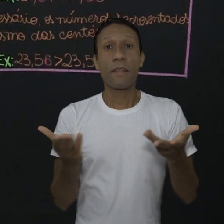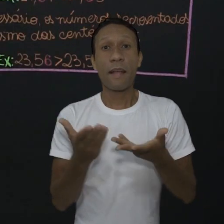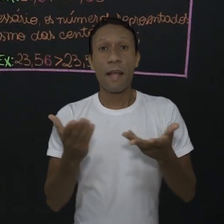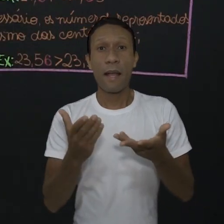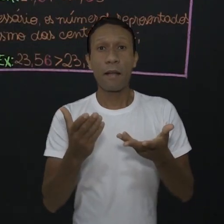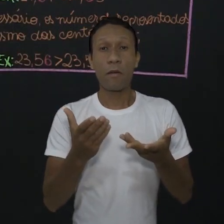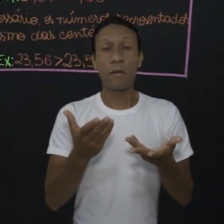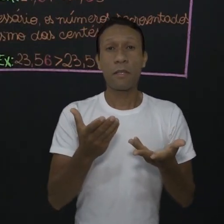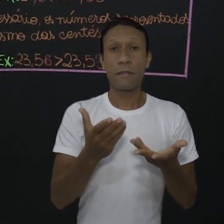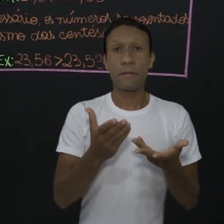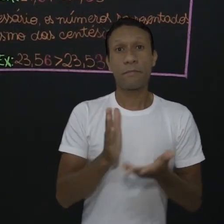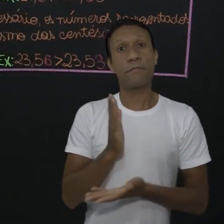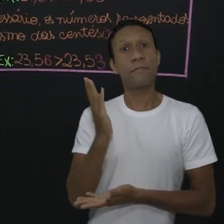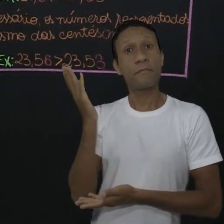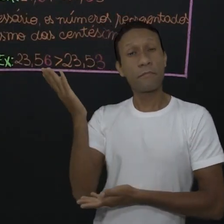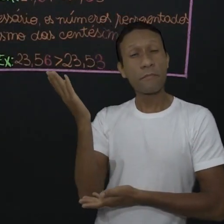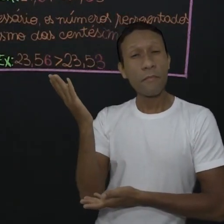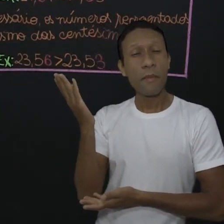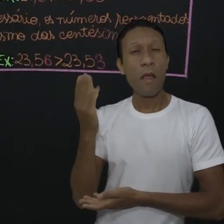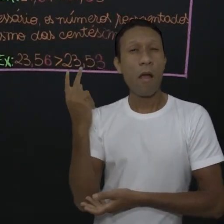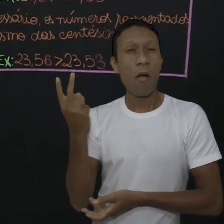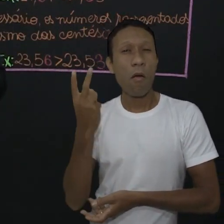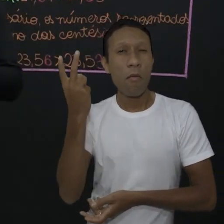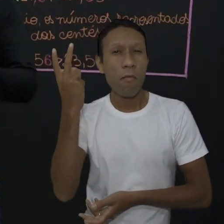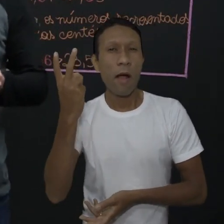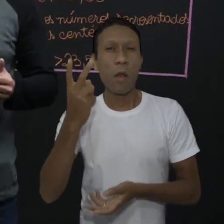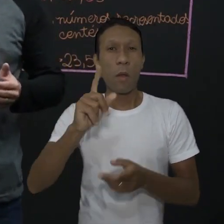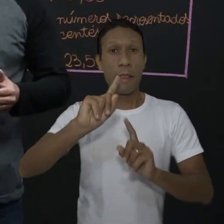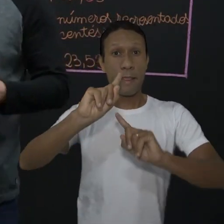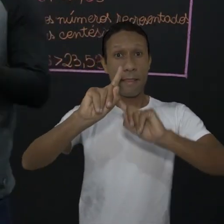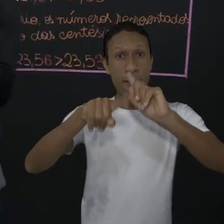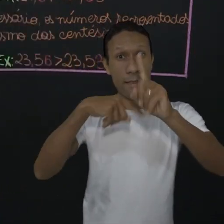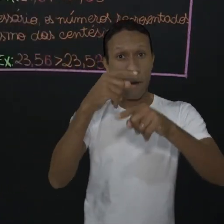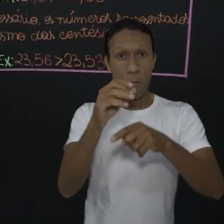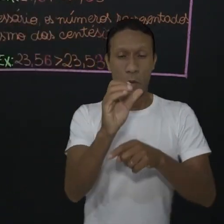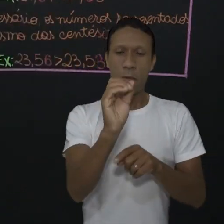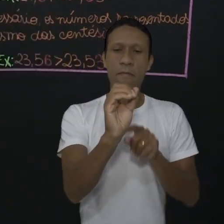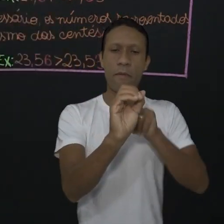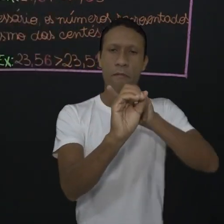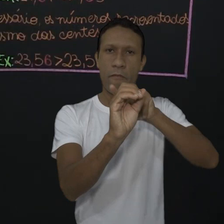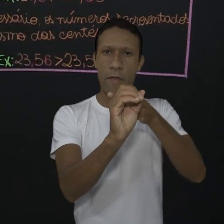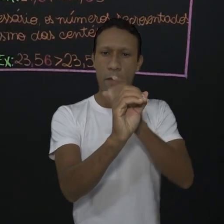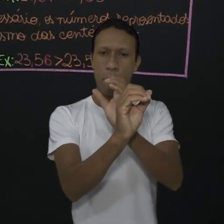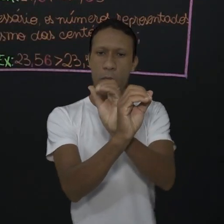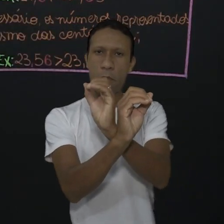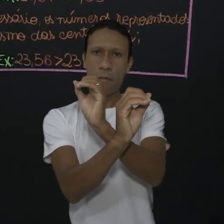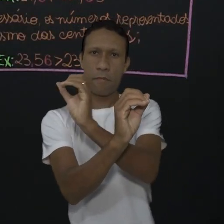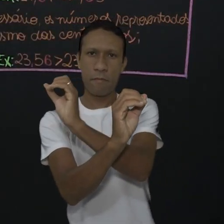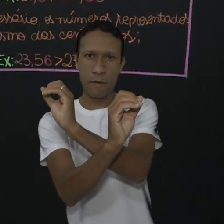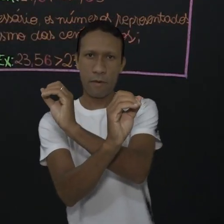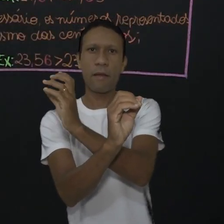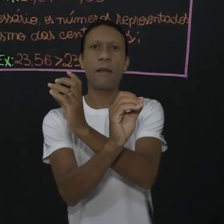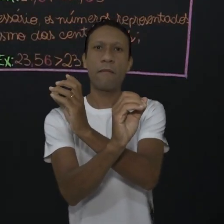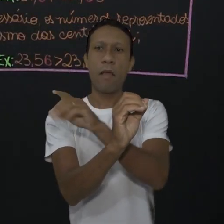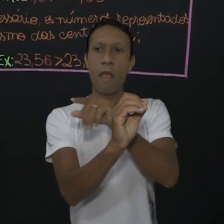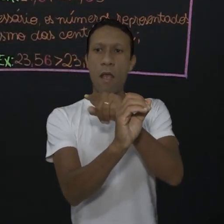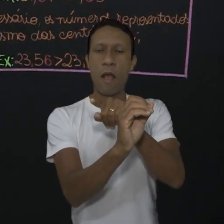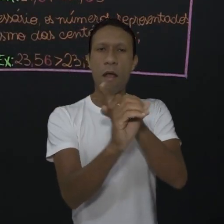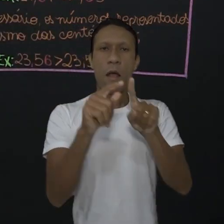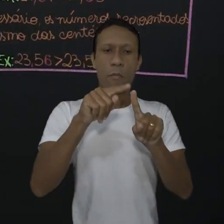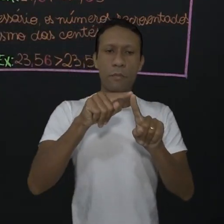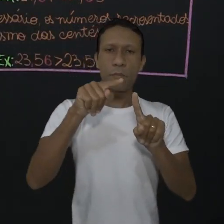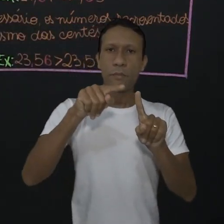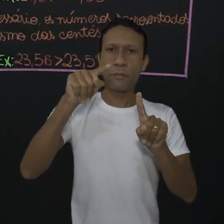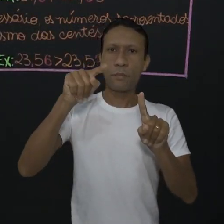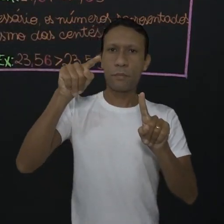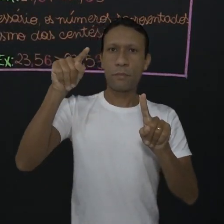parte decimal, ou seja, o valor que eu tenho após a vírgula, a ordem desses números ela vai